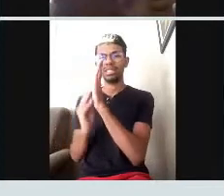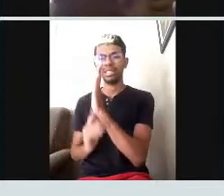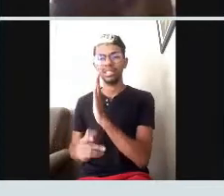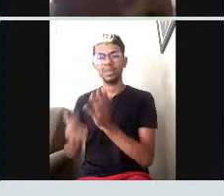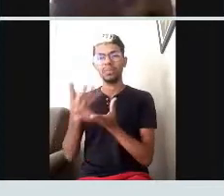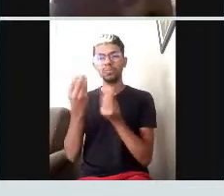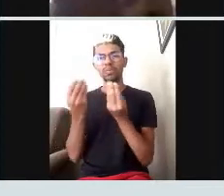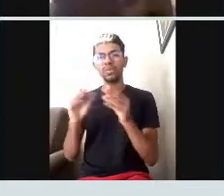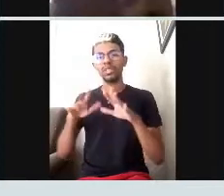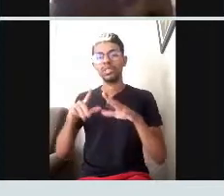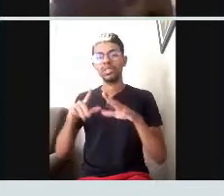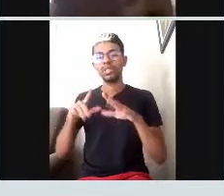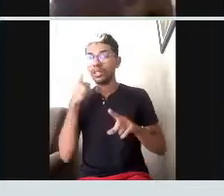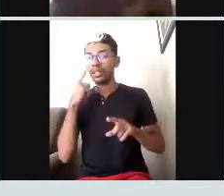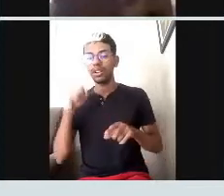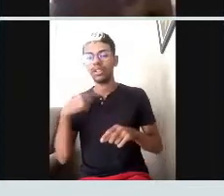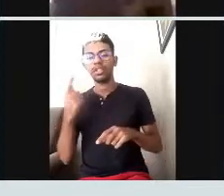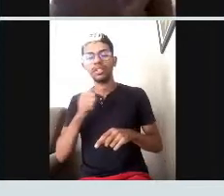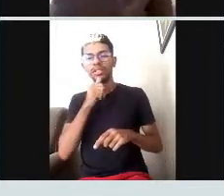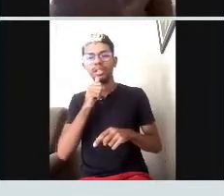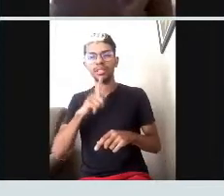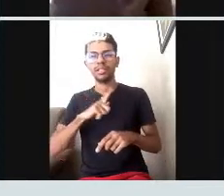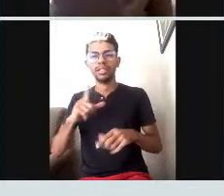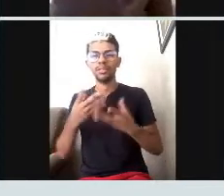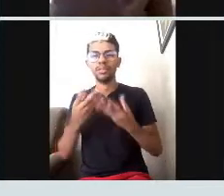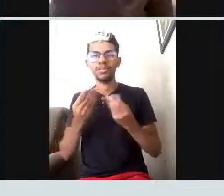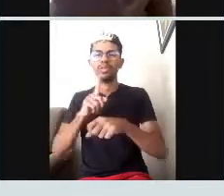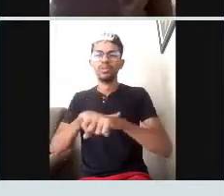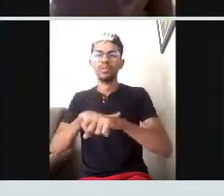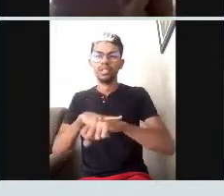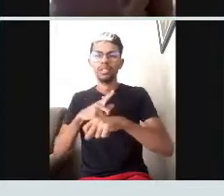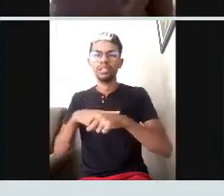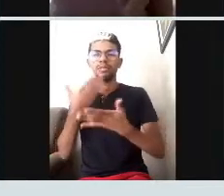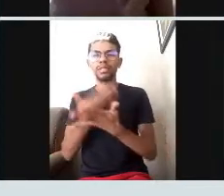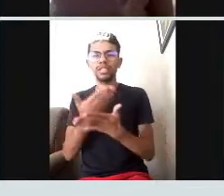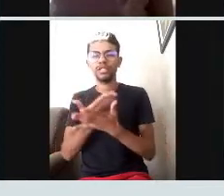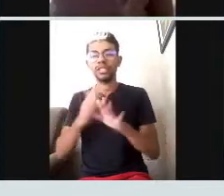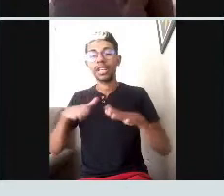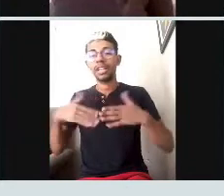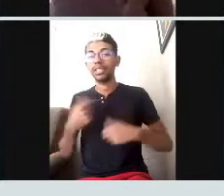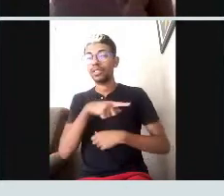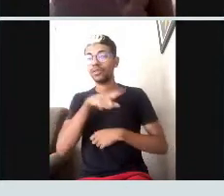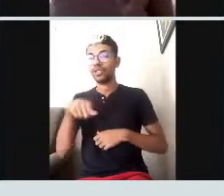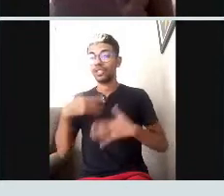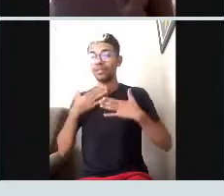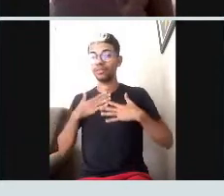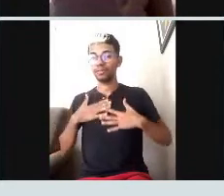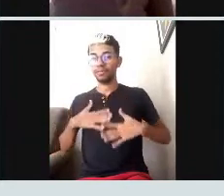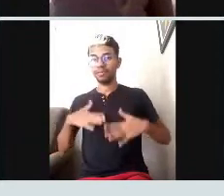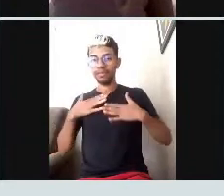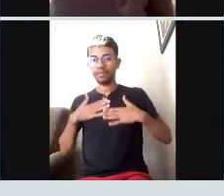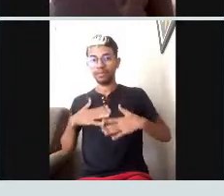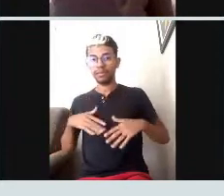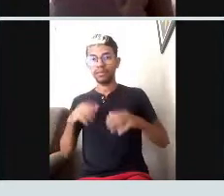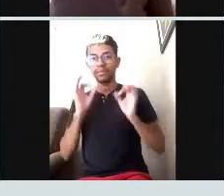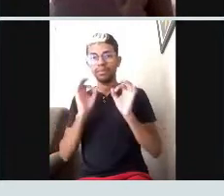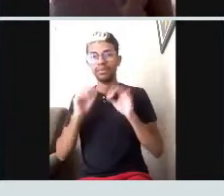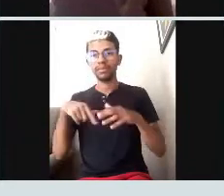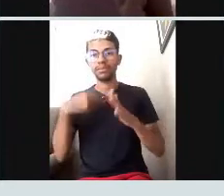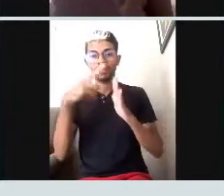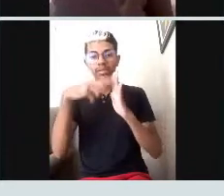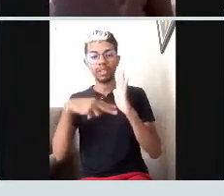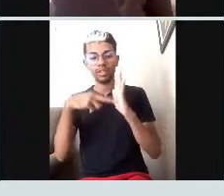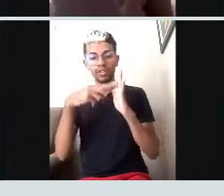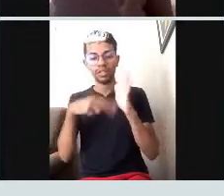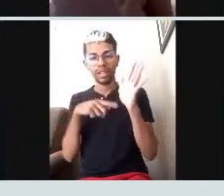para trabalhar, cada partezinha disso, então tenham calma, tá? Vou ler agora aqui as